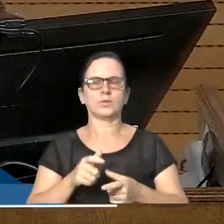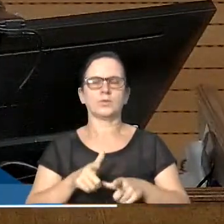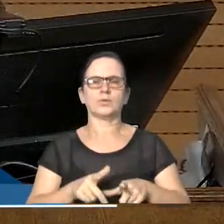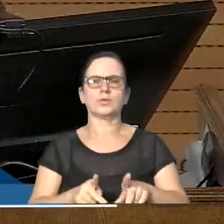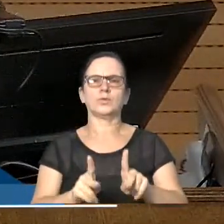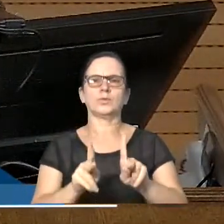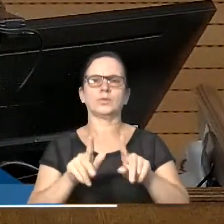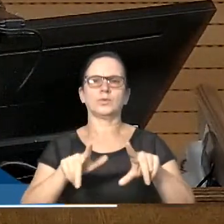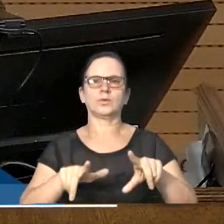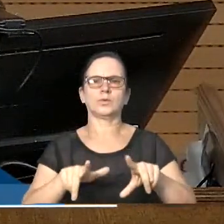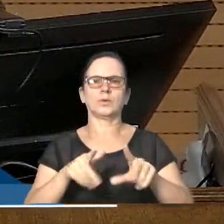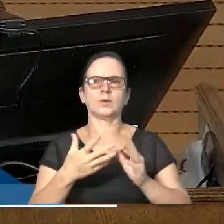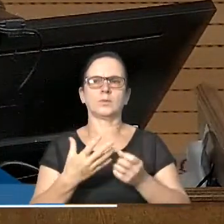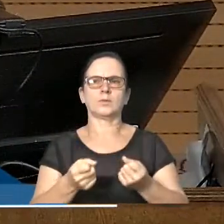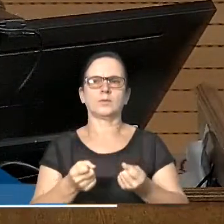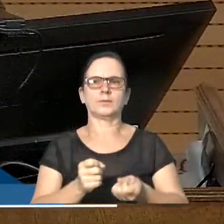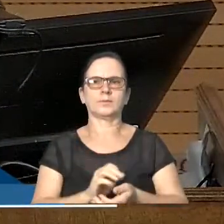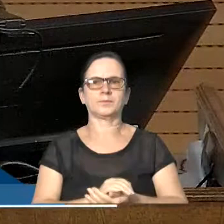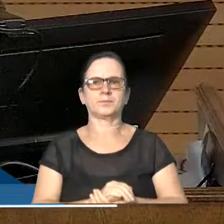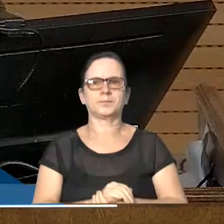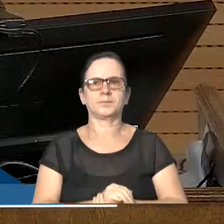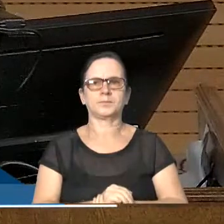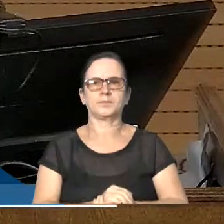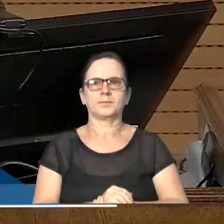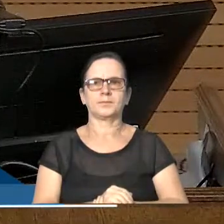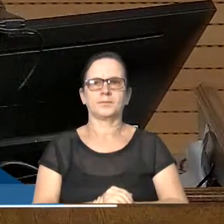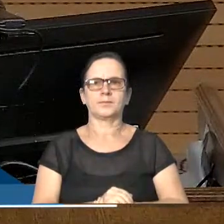aprovação permaneçam como se encontram. Aprovado.